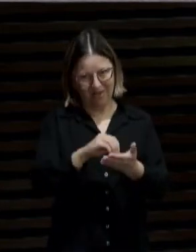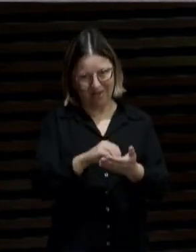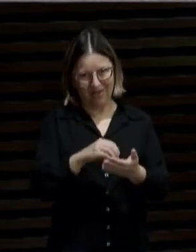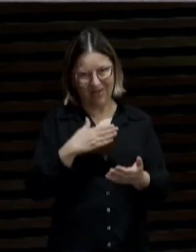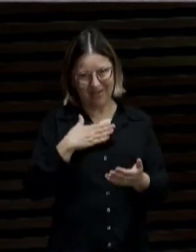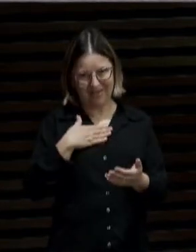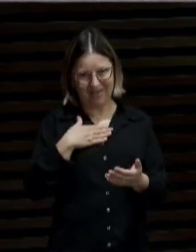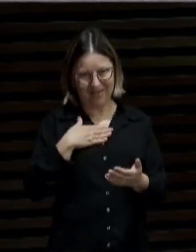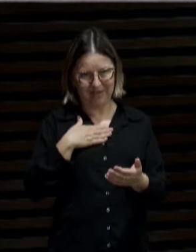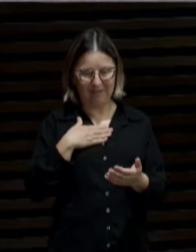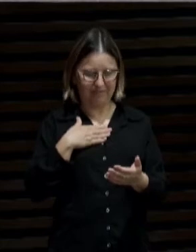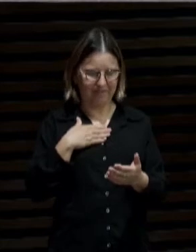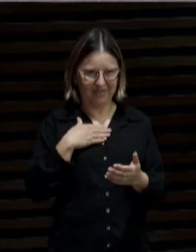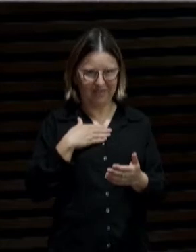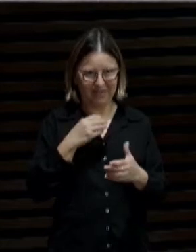basta.